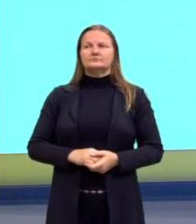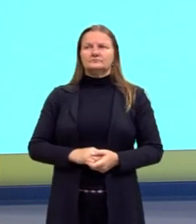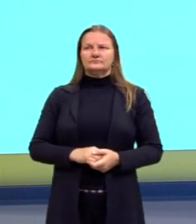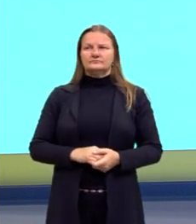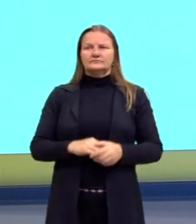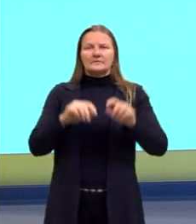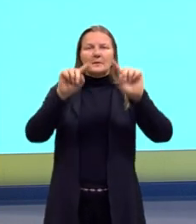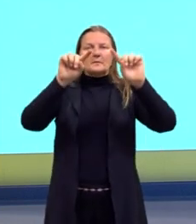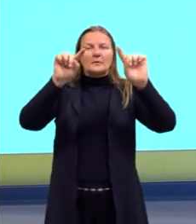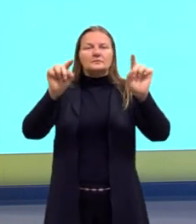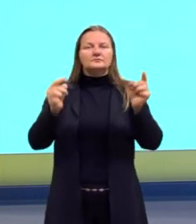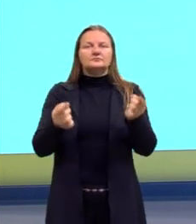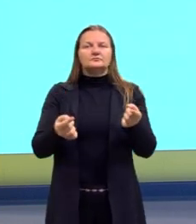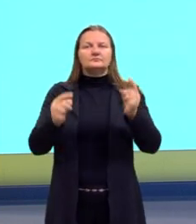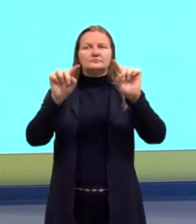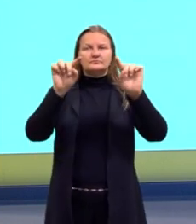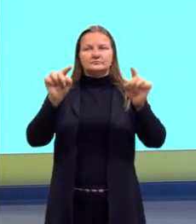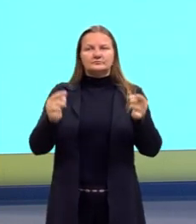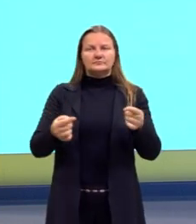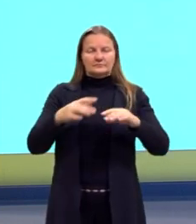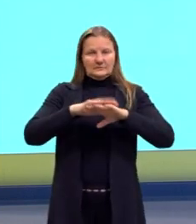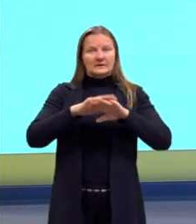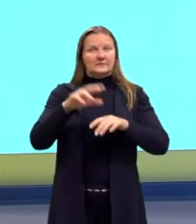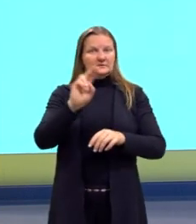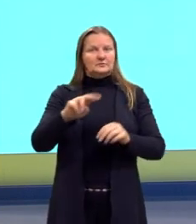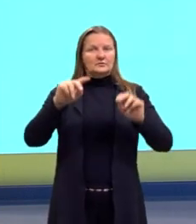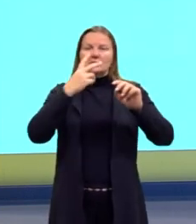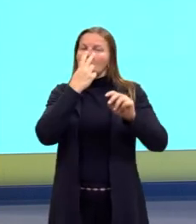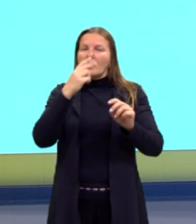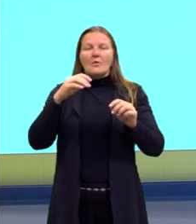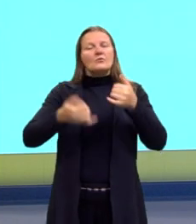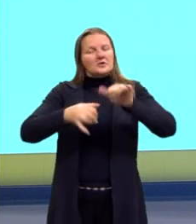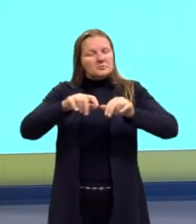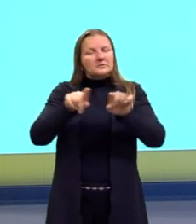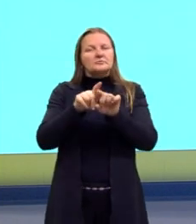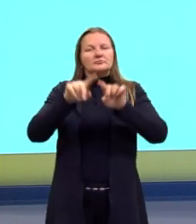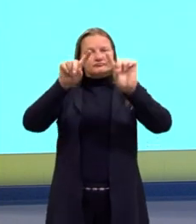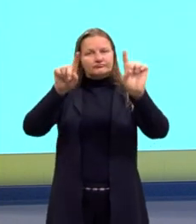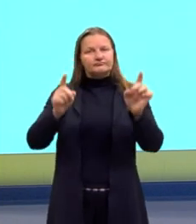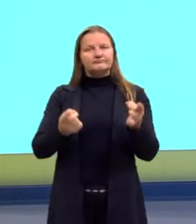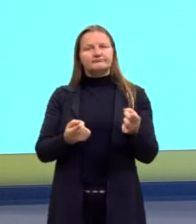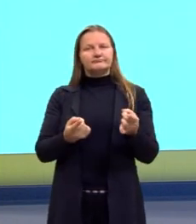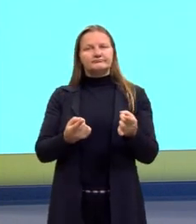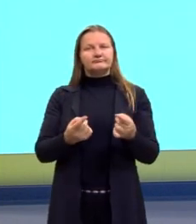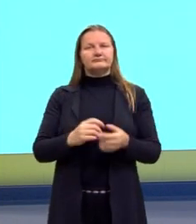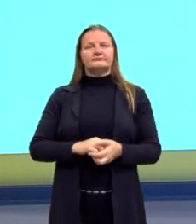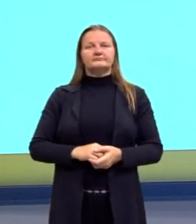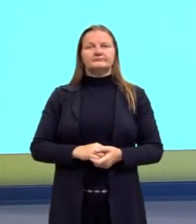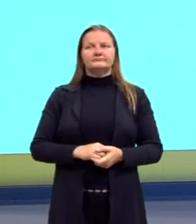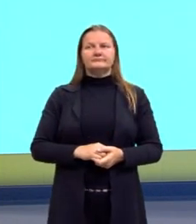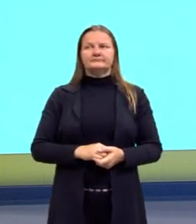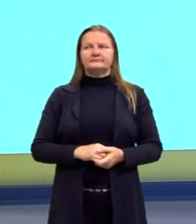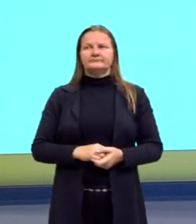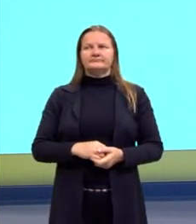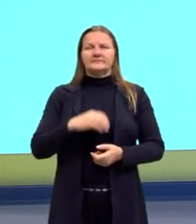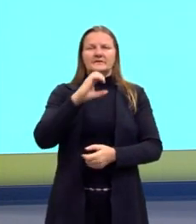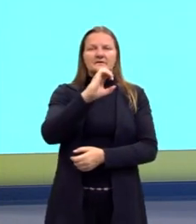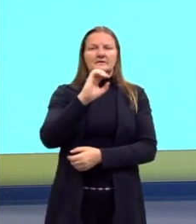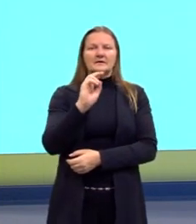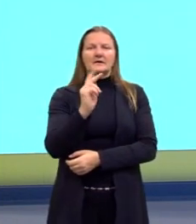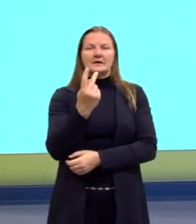repetem entre parentes né então eu junto entre parentes coloca em aparência e bota ele aqui o